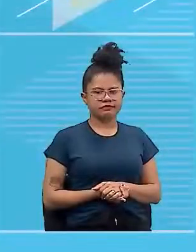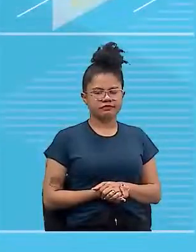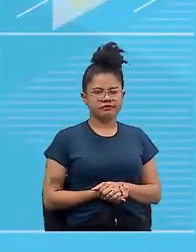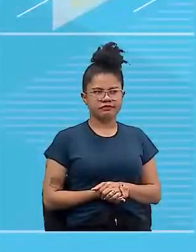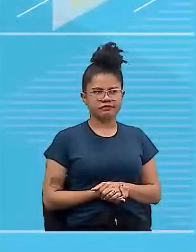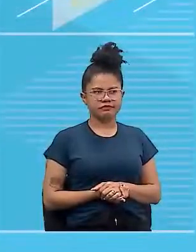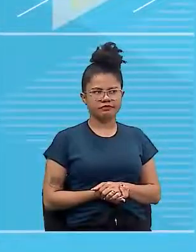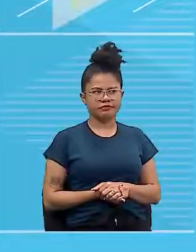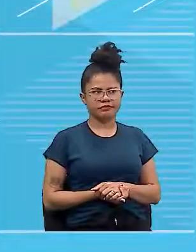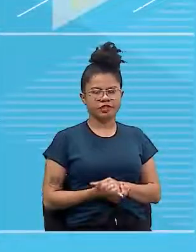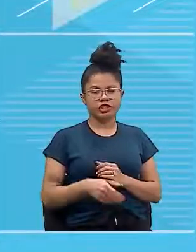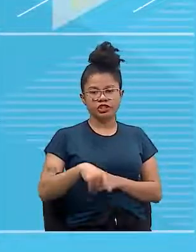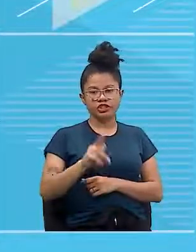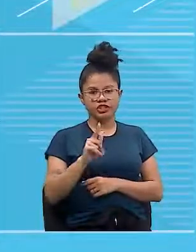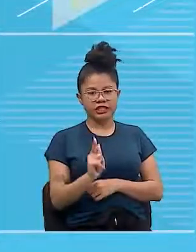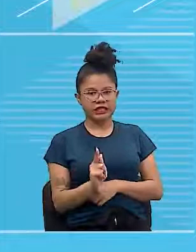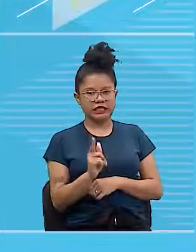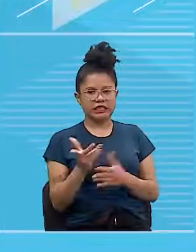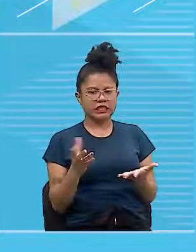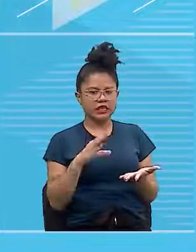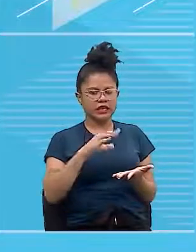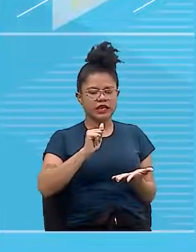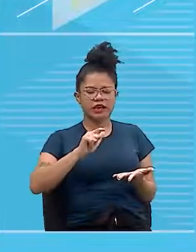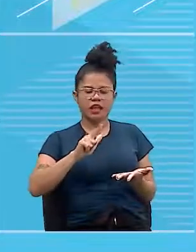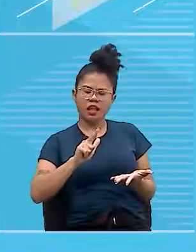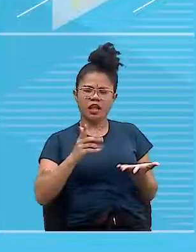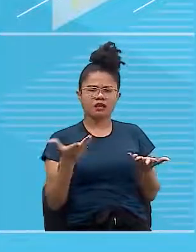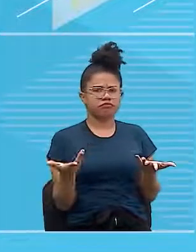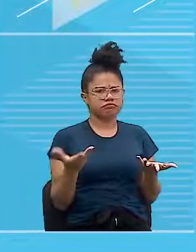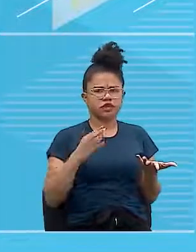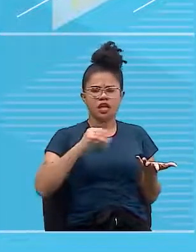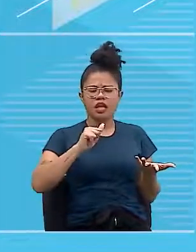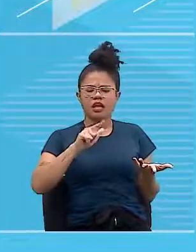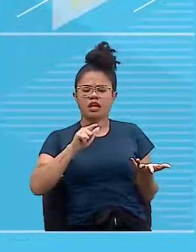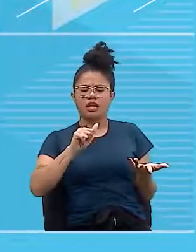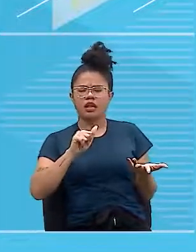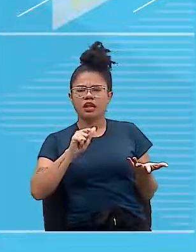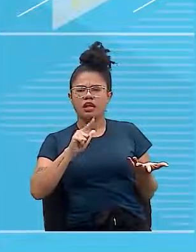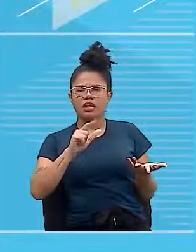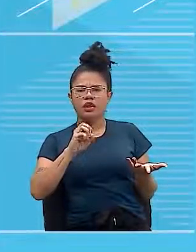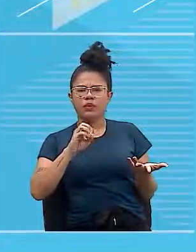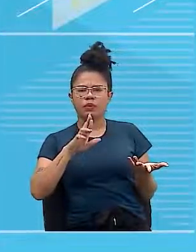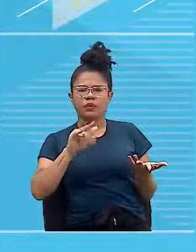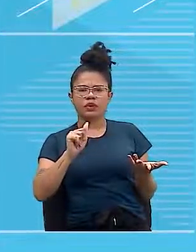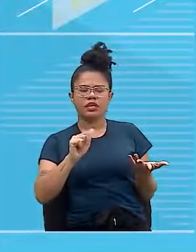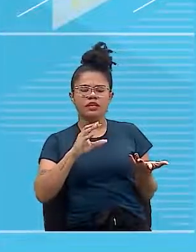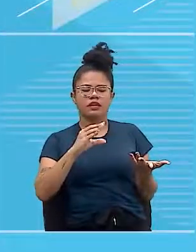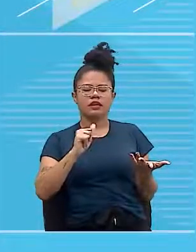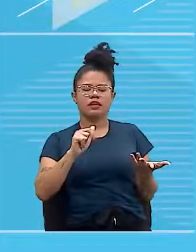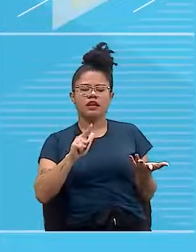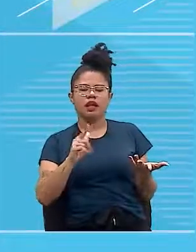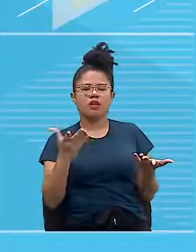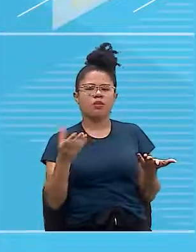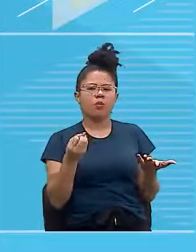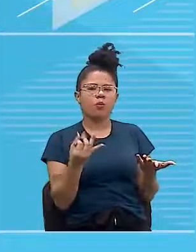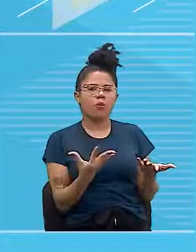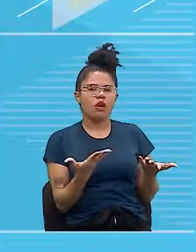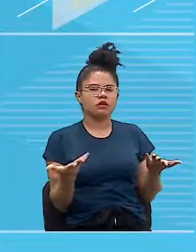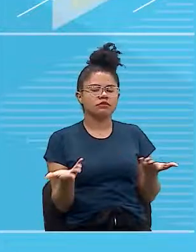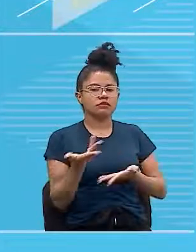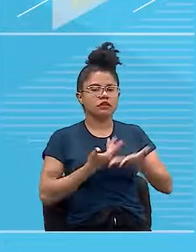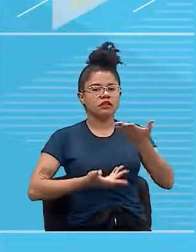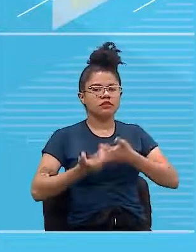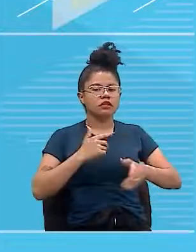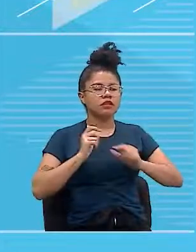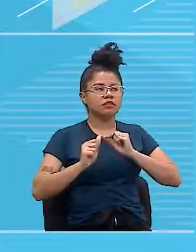alimenta alimento tal tem cento e tantas calorias O outro tem 300 e poucos enfim ela tá